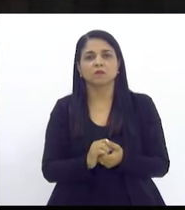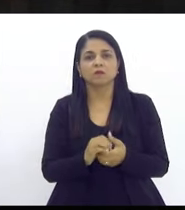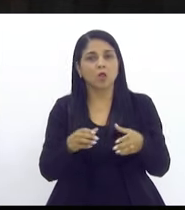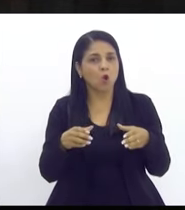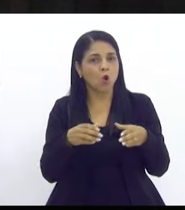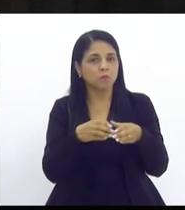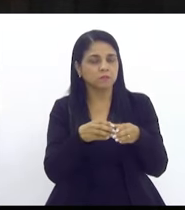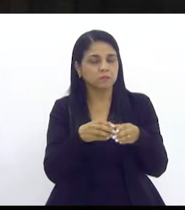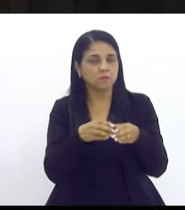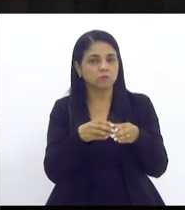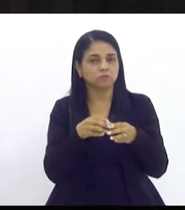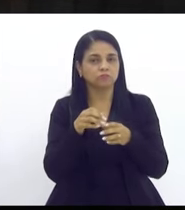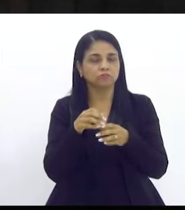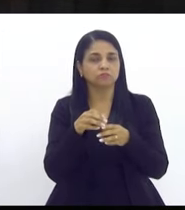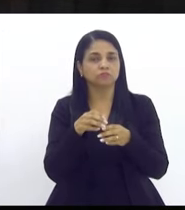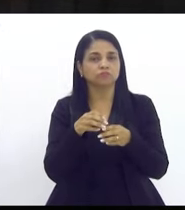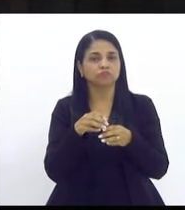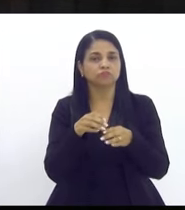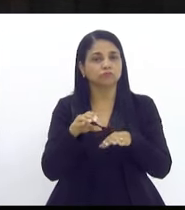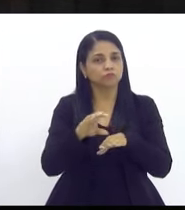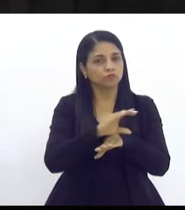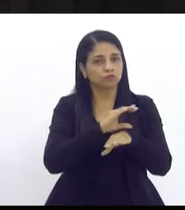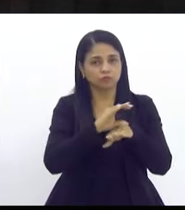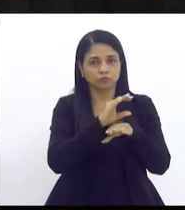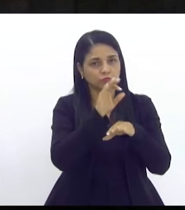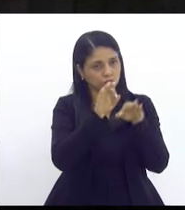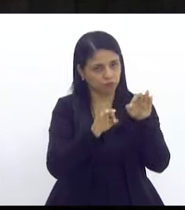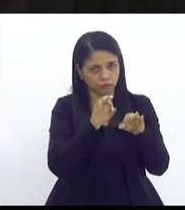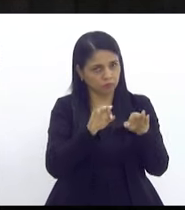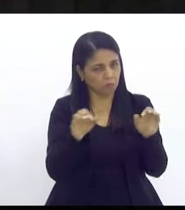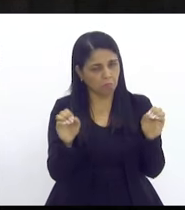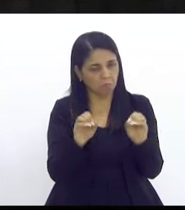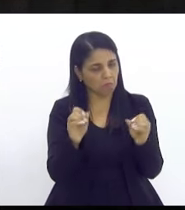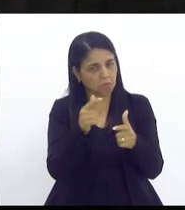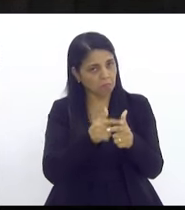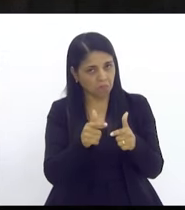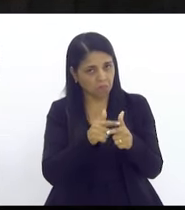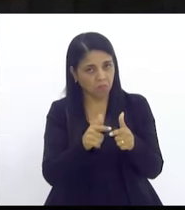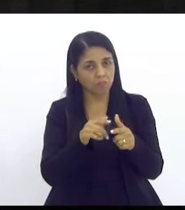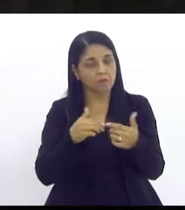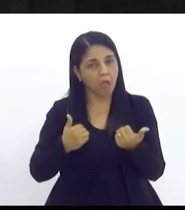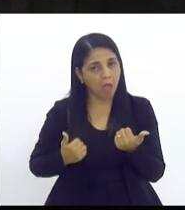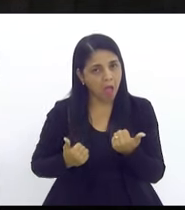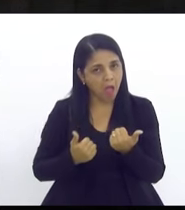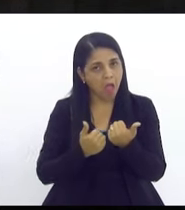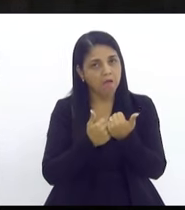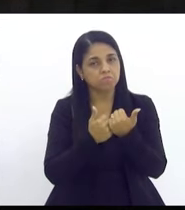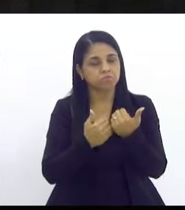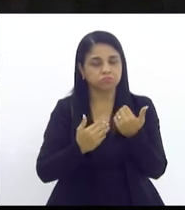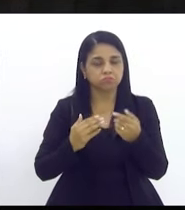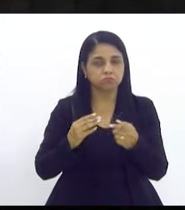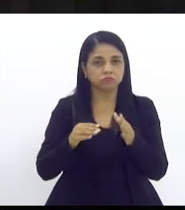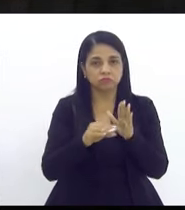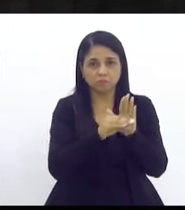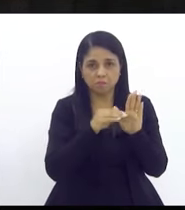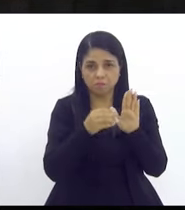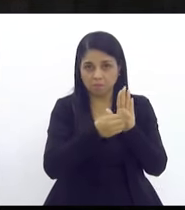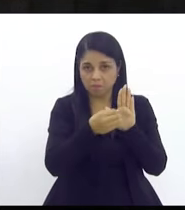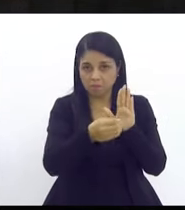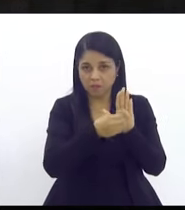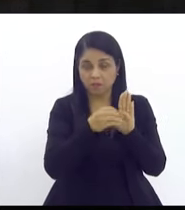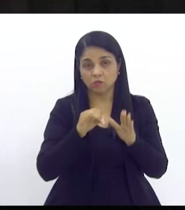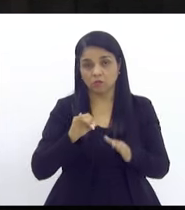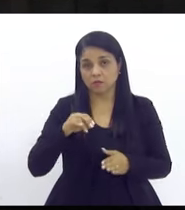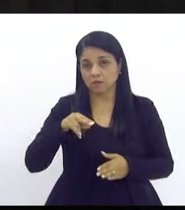comissão da Comissão de Constituição e Justiça. Teve colaborações de emendas do